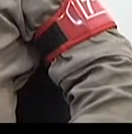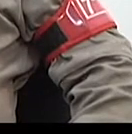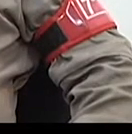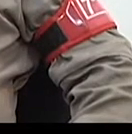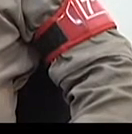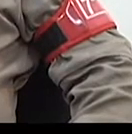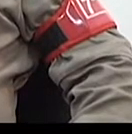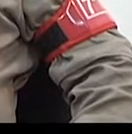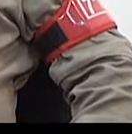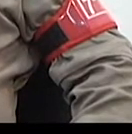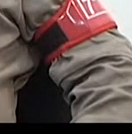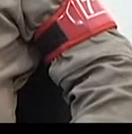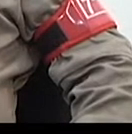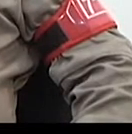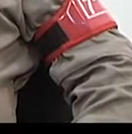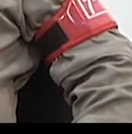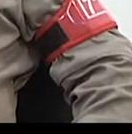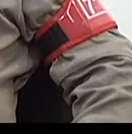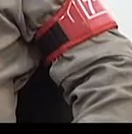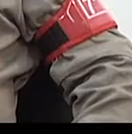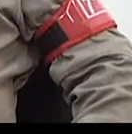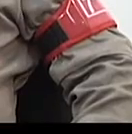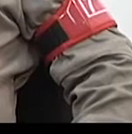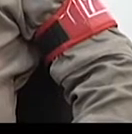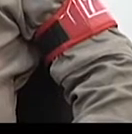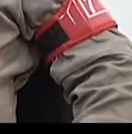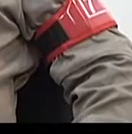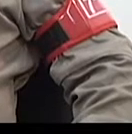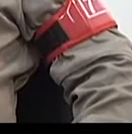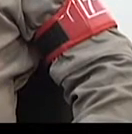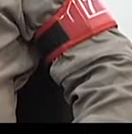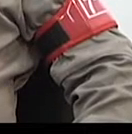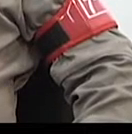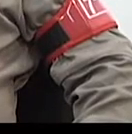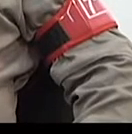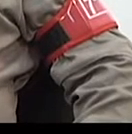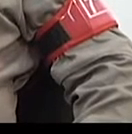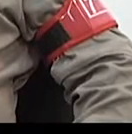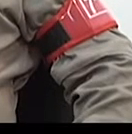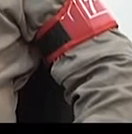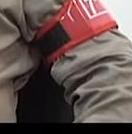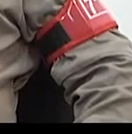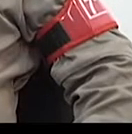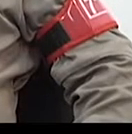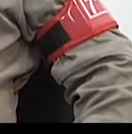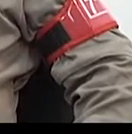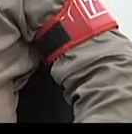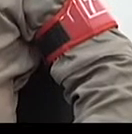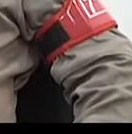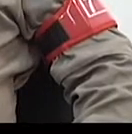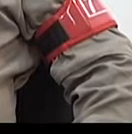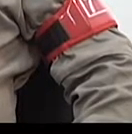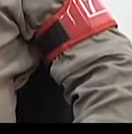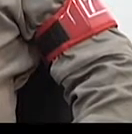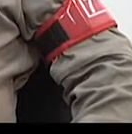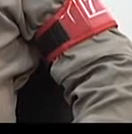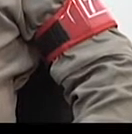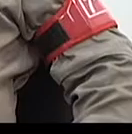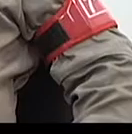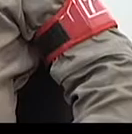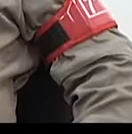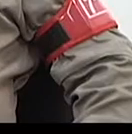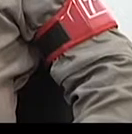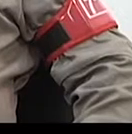materiais sólidos, papel, plástico, borracha, couro, tecidos, enfim, madeira,